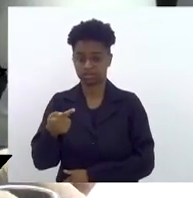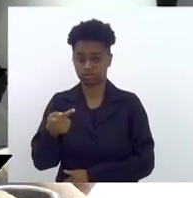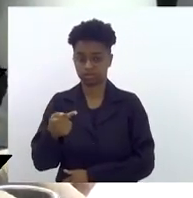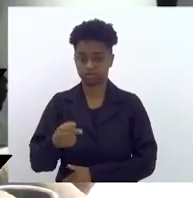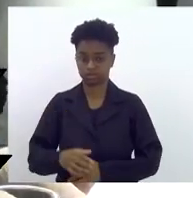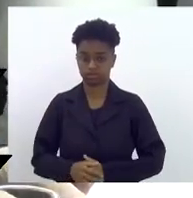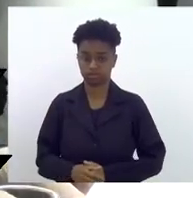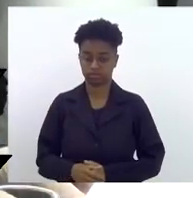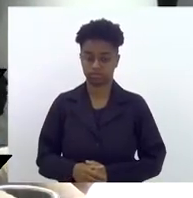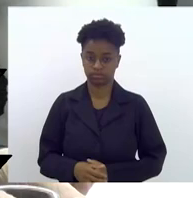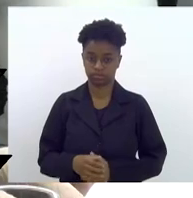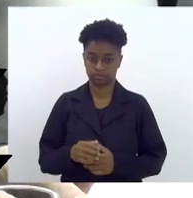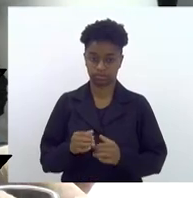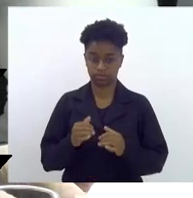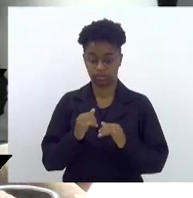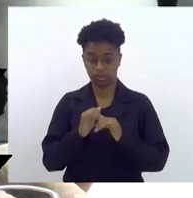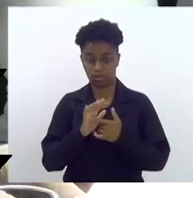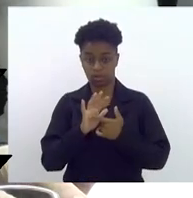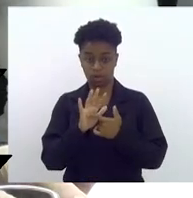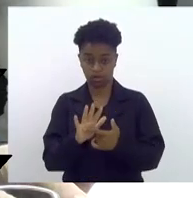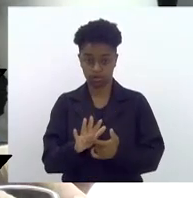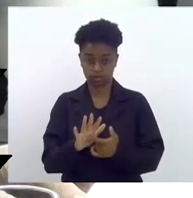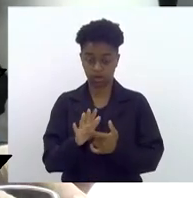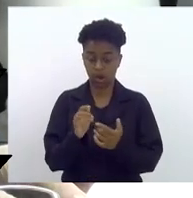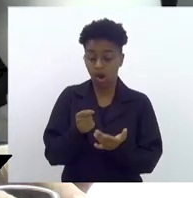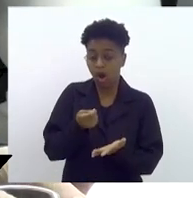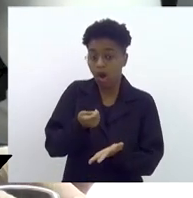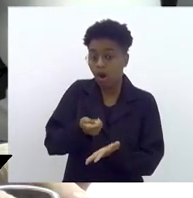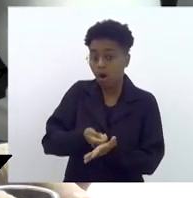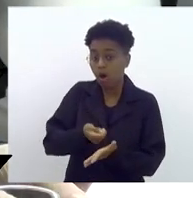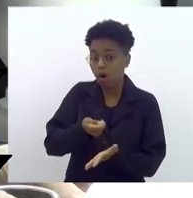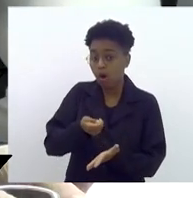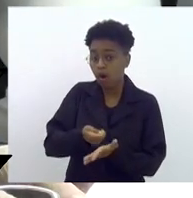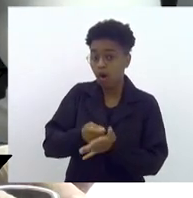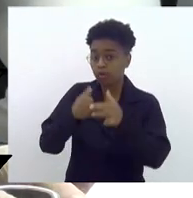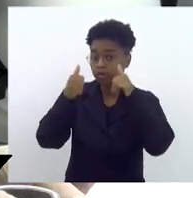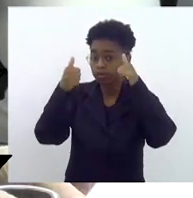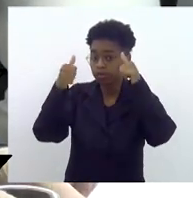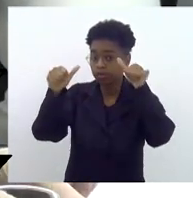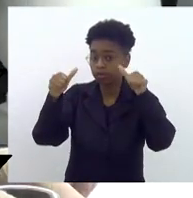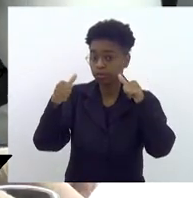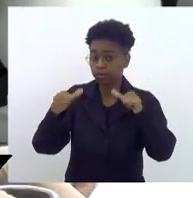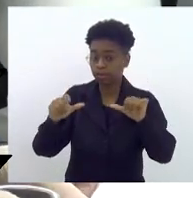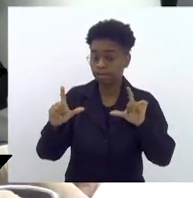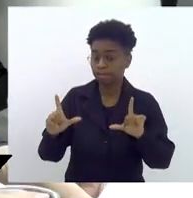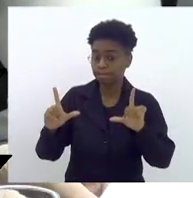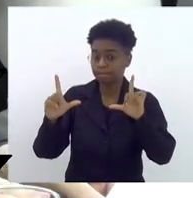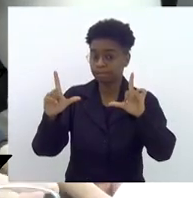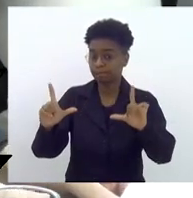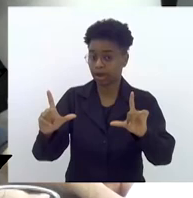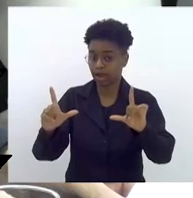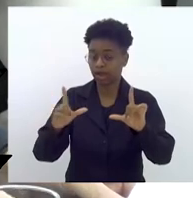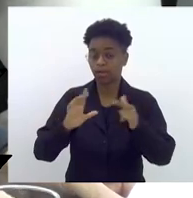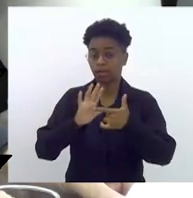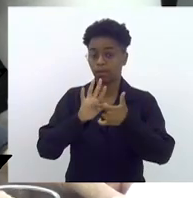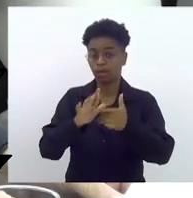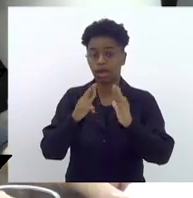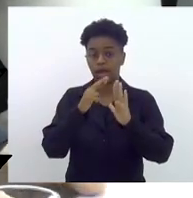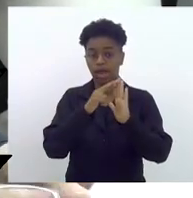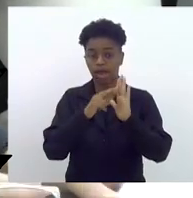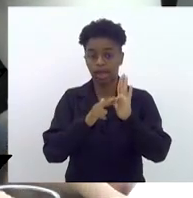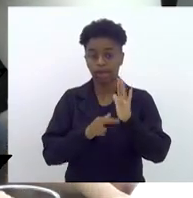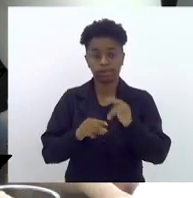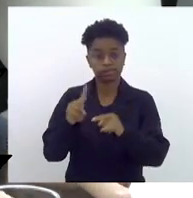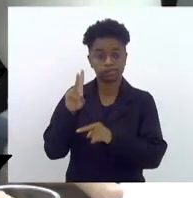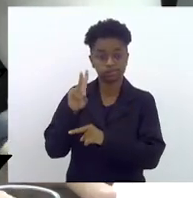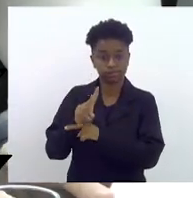que diz o seguinte torna obrigatória a fixação de placas com normas de conservação